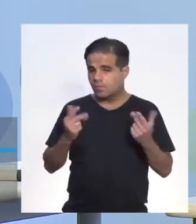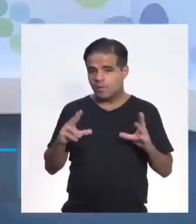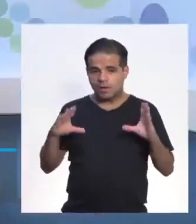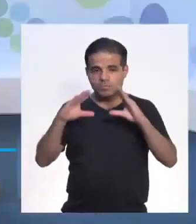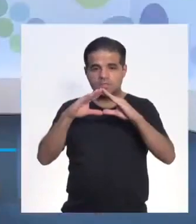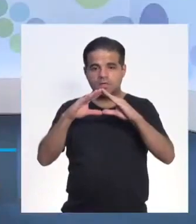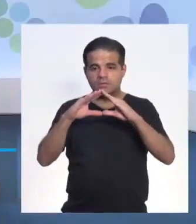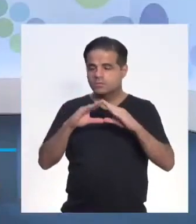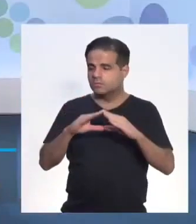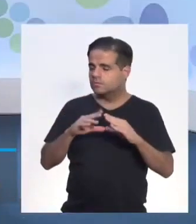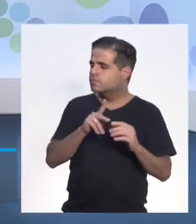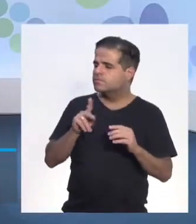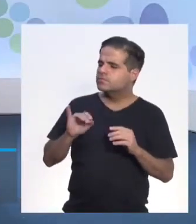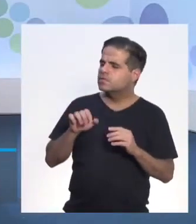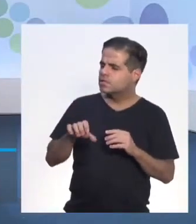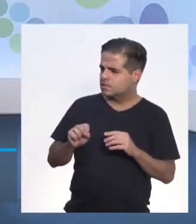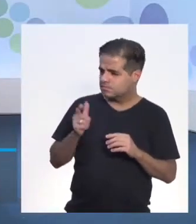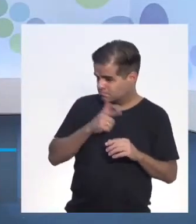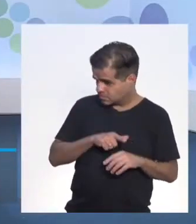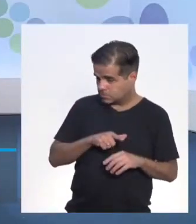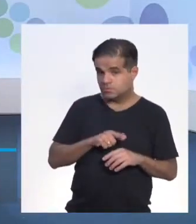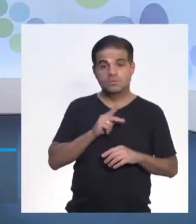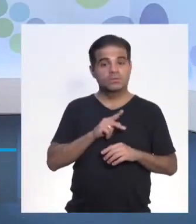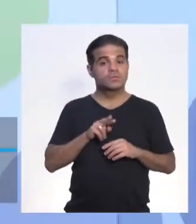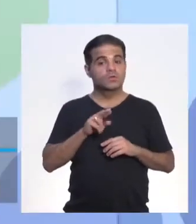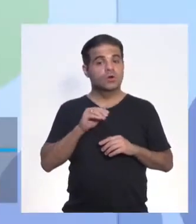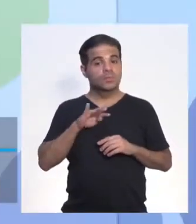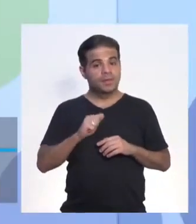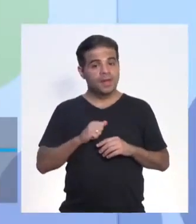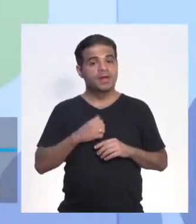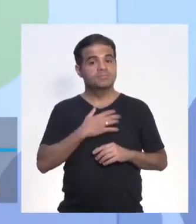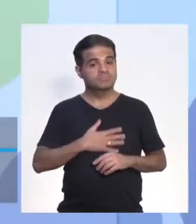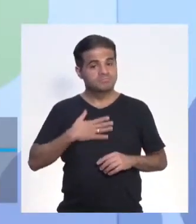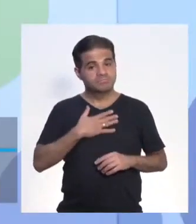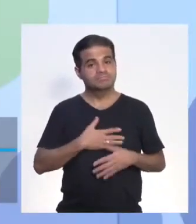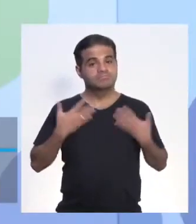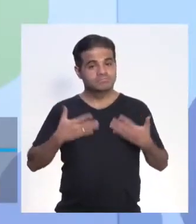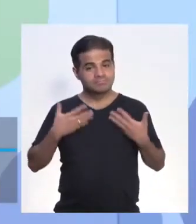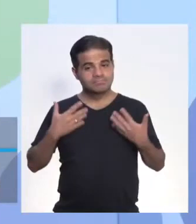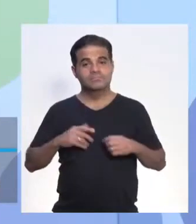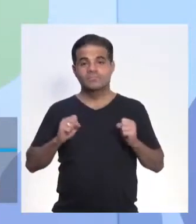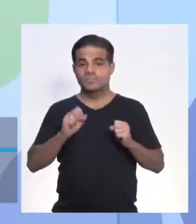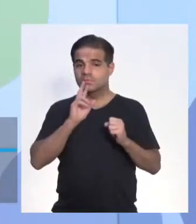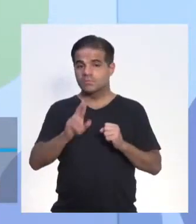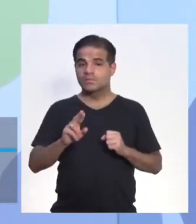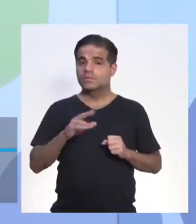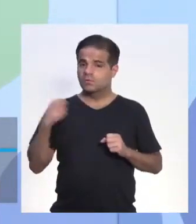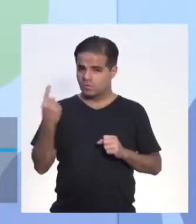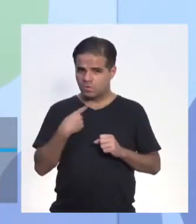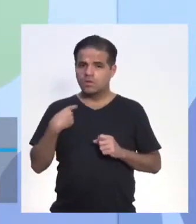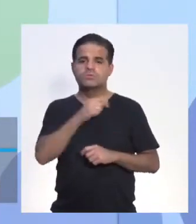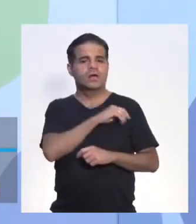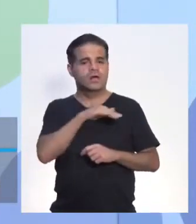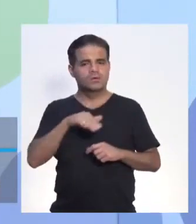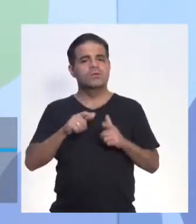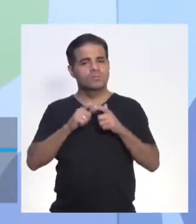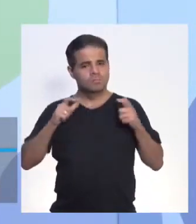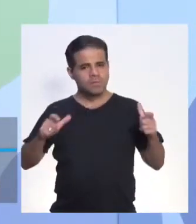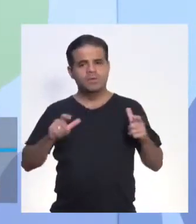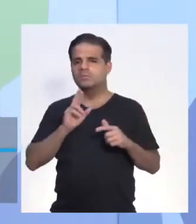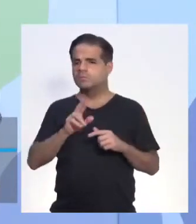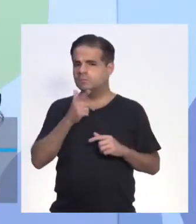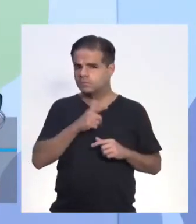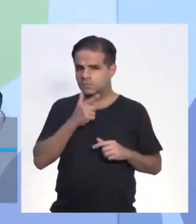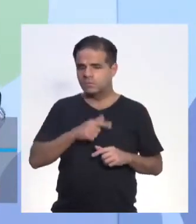Professora Inês, eles conseguiram? Professora Roberta, eu tenho a satisfação de dizer que os nossos alunos conseguiram sim. A grande maioria colocou